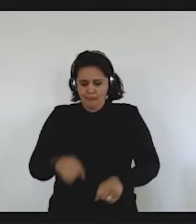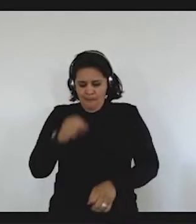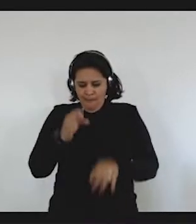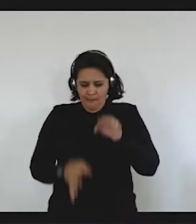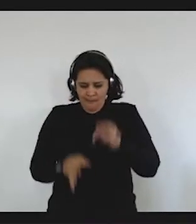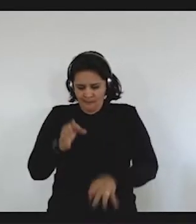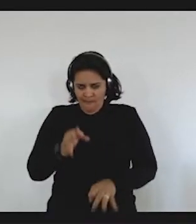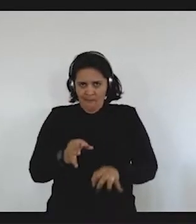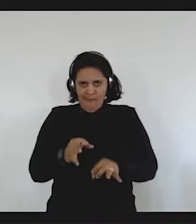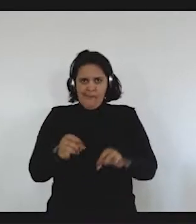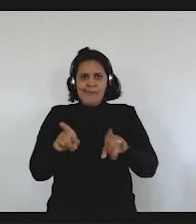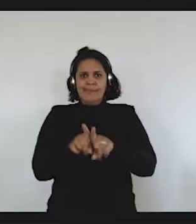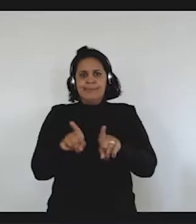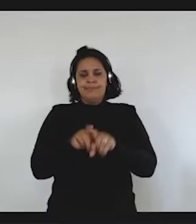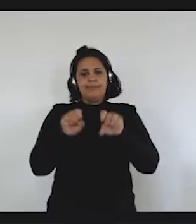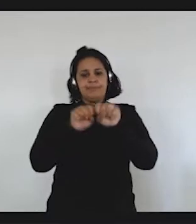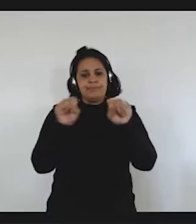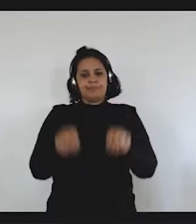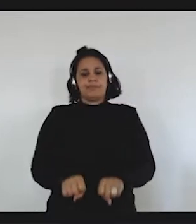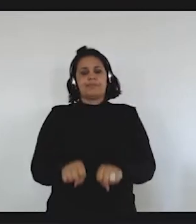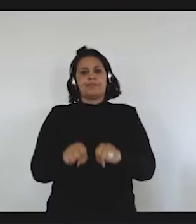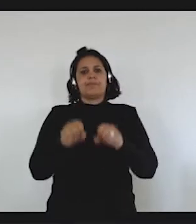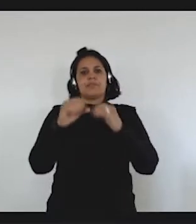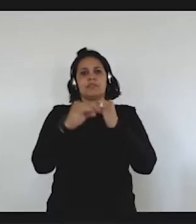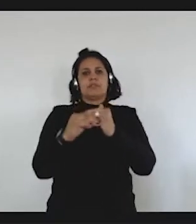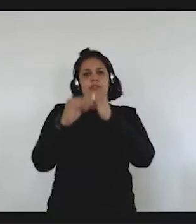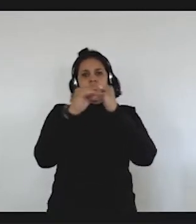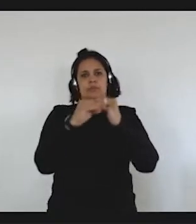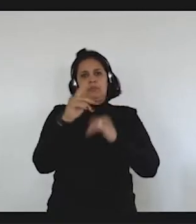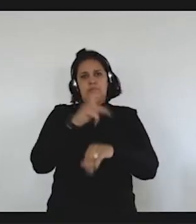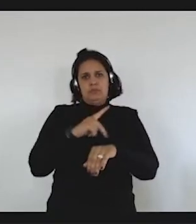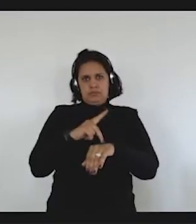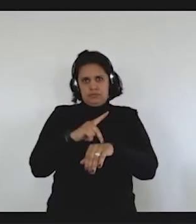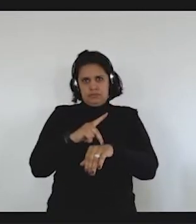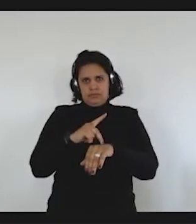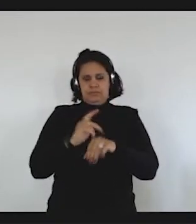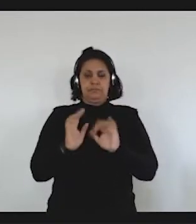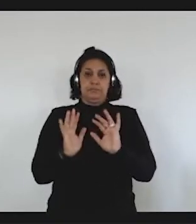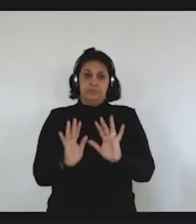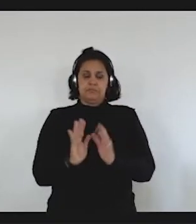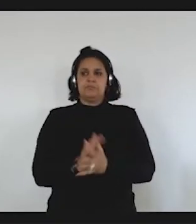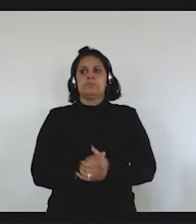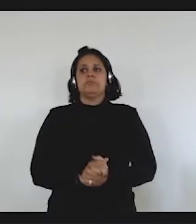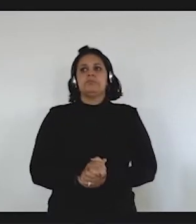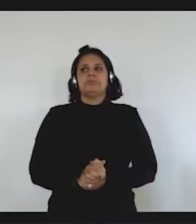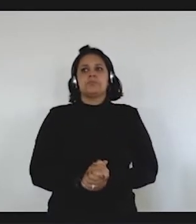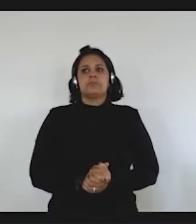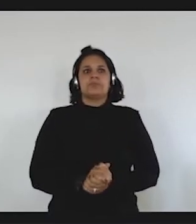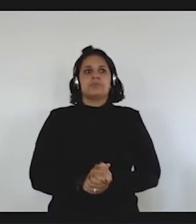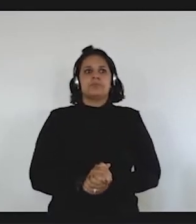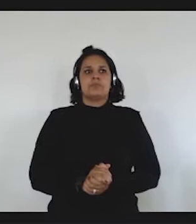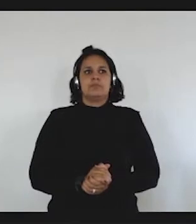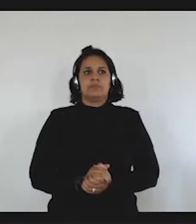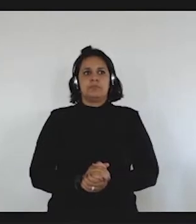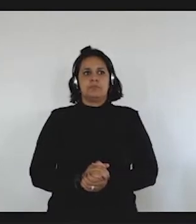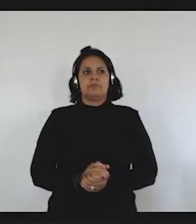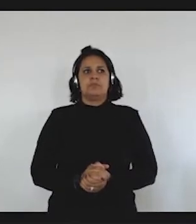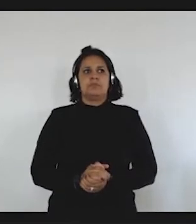sistema democrático do nosso país. A história da democracia brasileira não pode ser